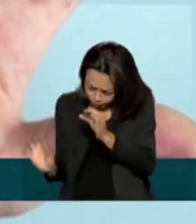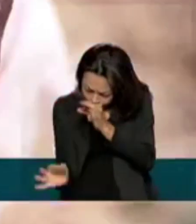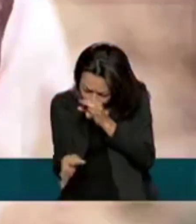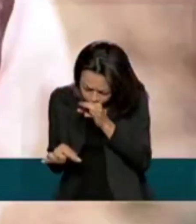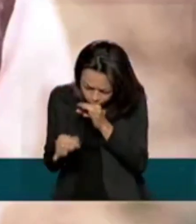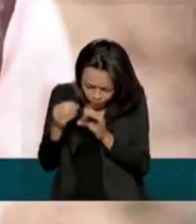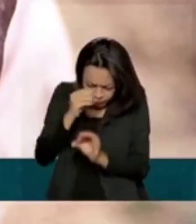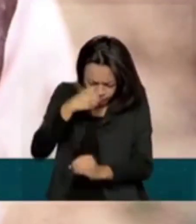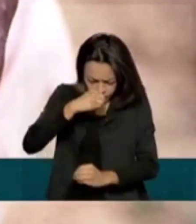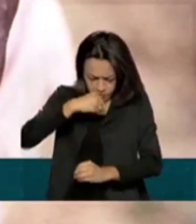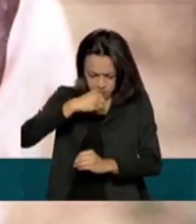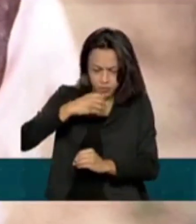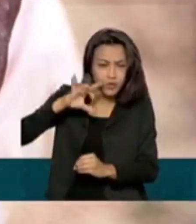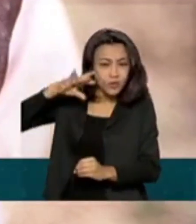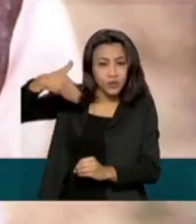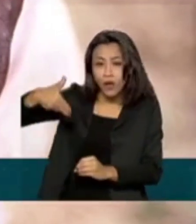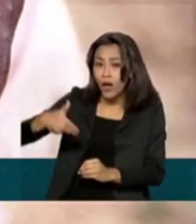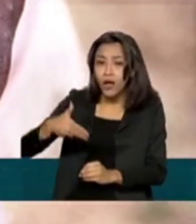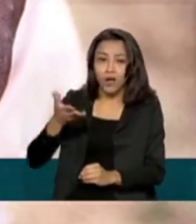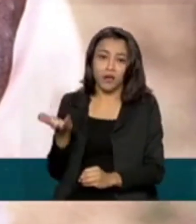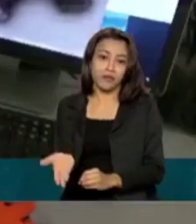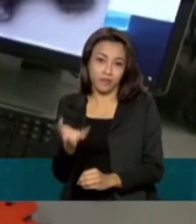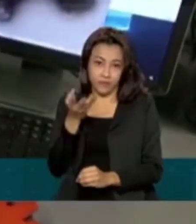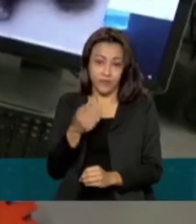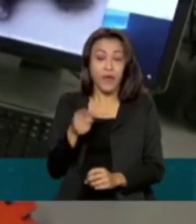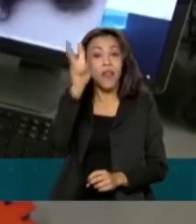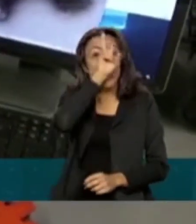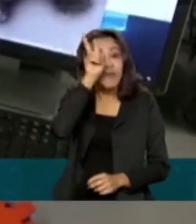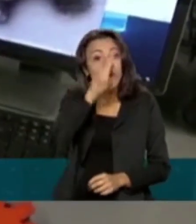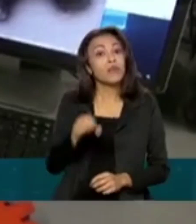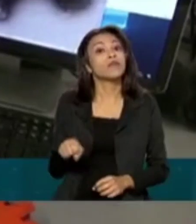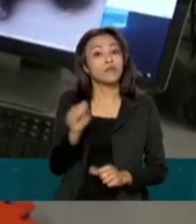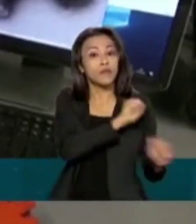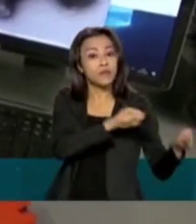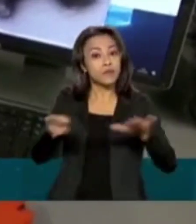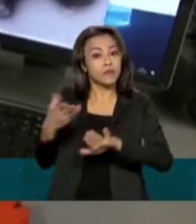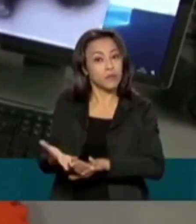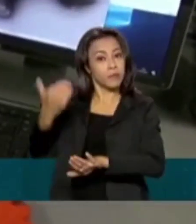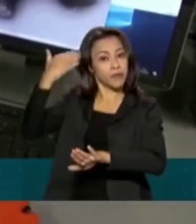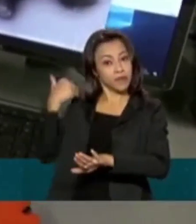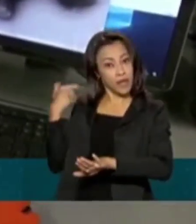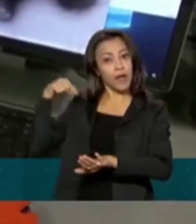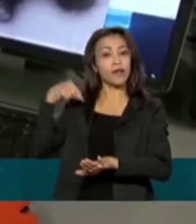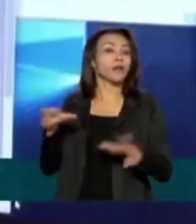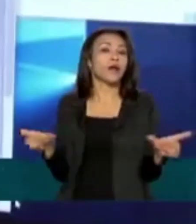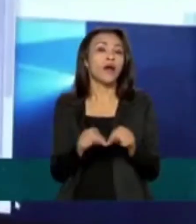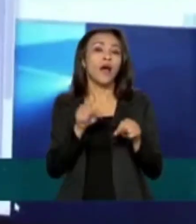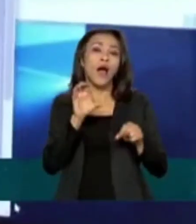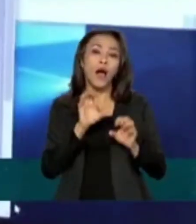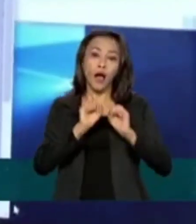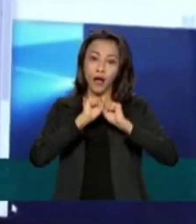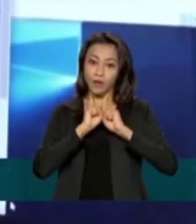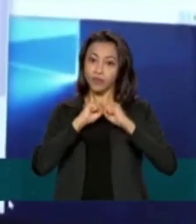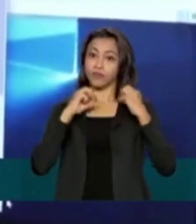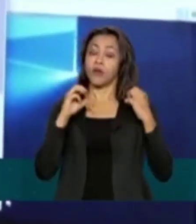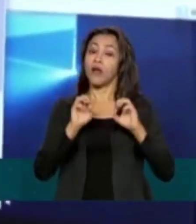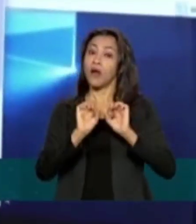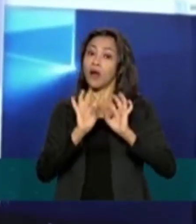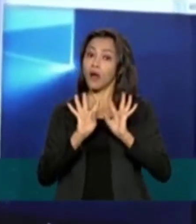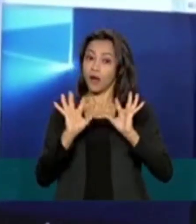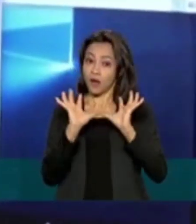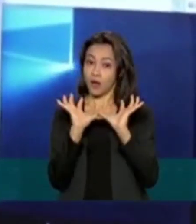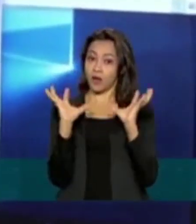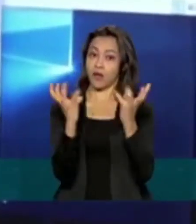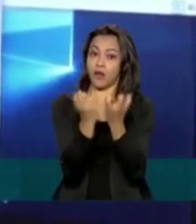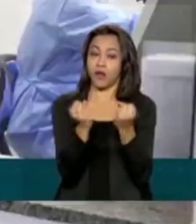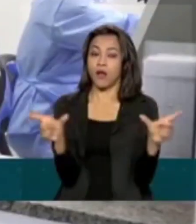sequenciamento genético. Lembrando que na semana passada, a Organização Mundial da Saúde declarou a Monkeypox emergência de saúde